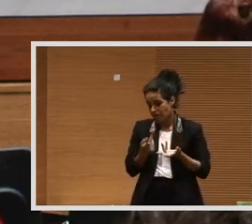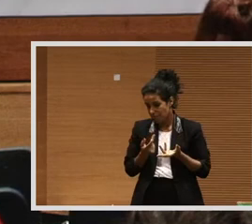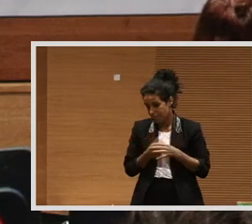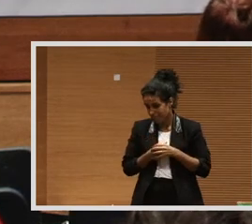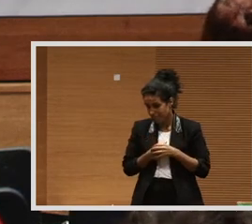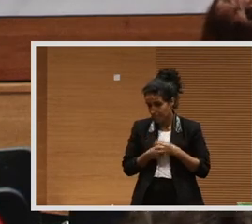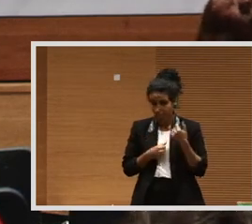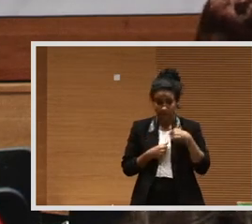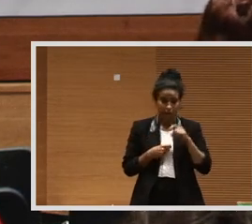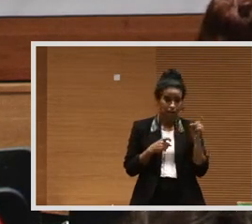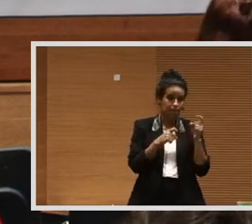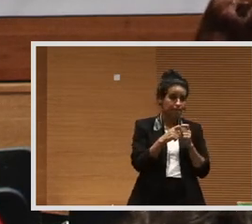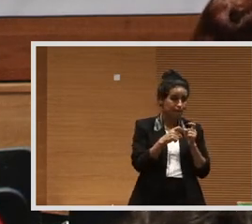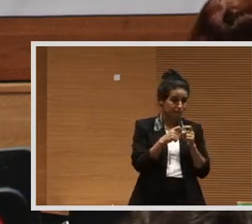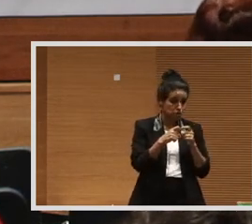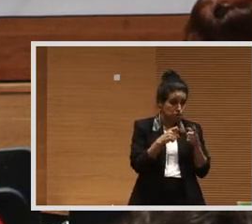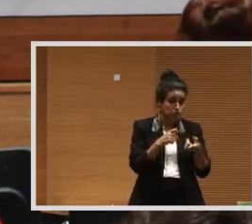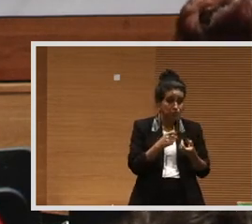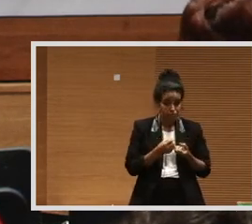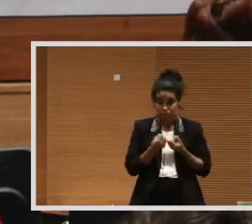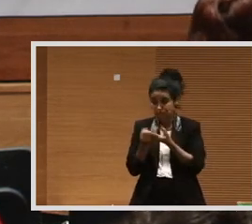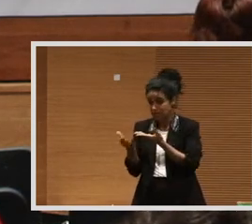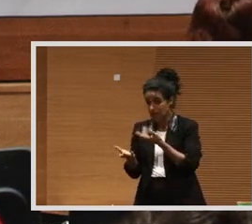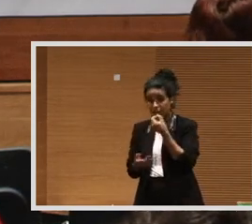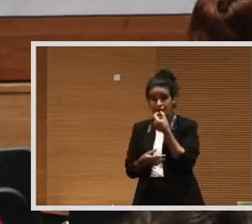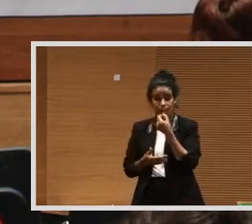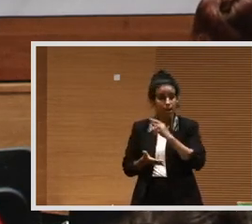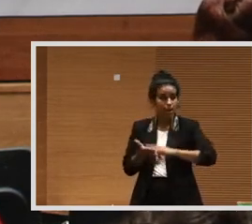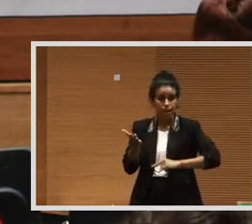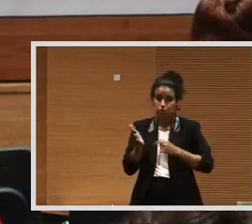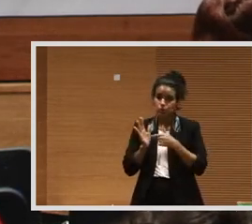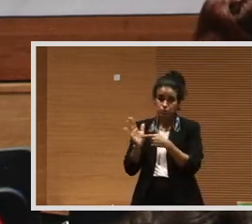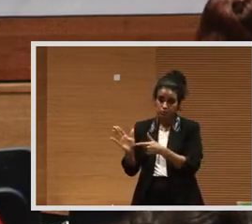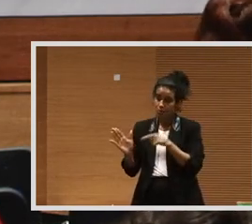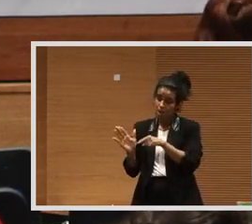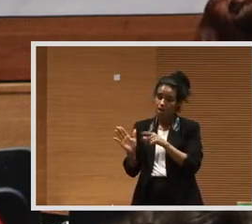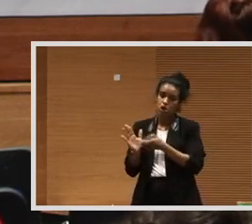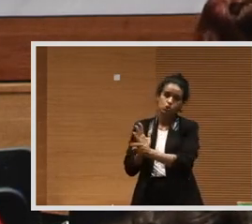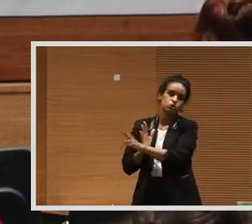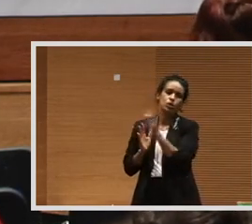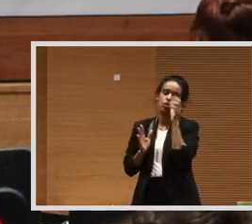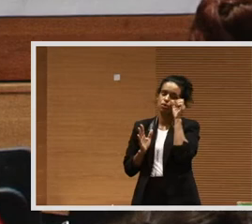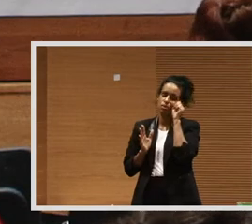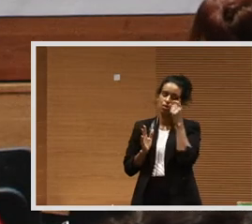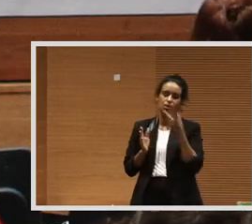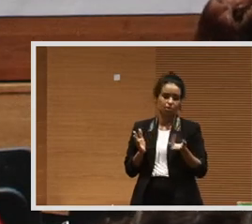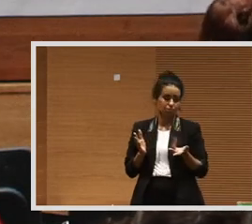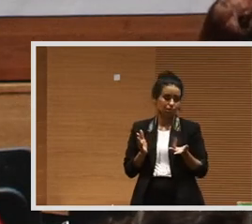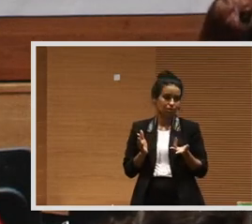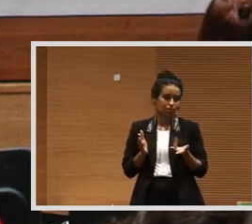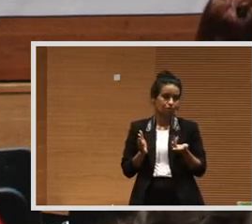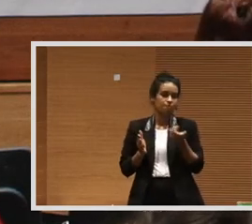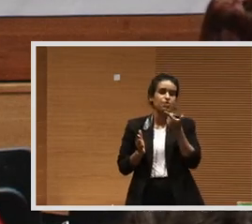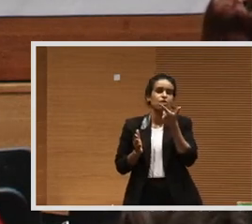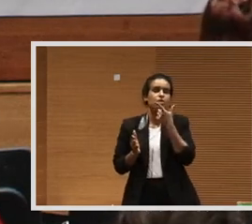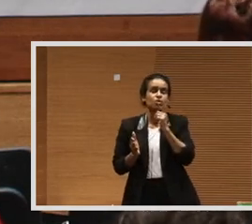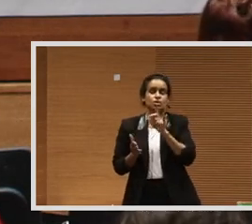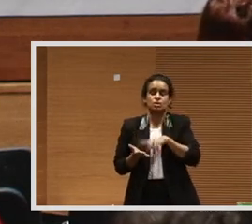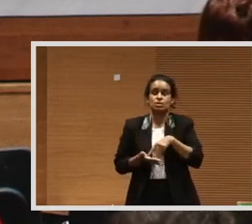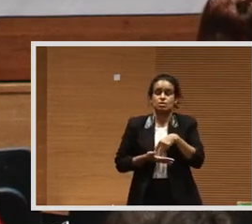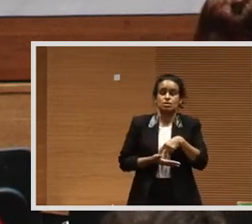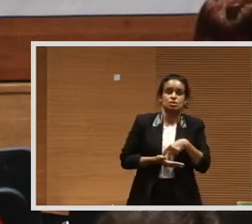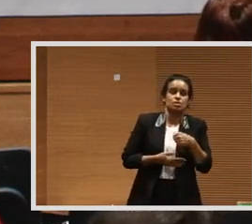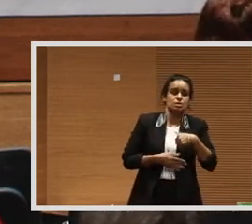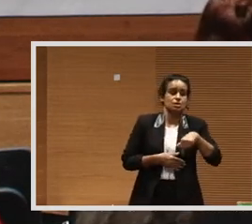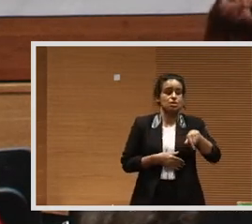ela ia aos médicos para que esse médico medicalizava essa pessoa para ele viver dessa forma. Então, assim, quando ele conseguia sair de casa, que ele